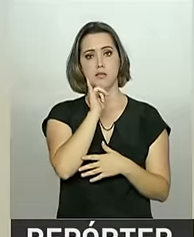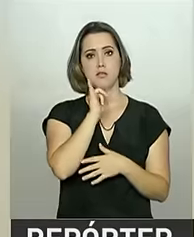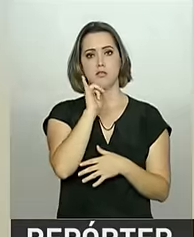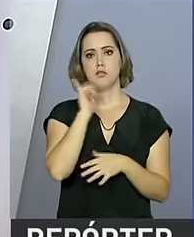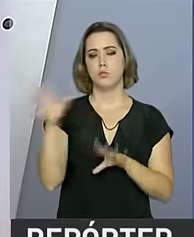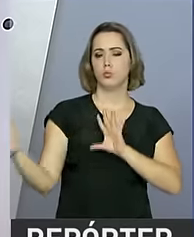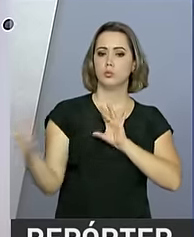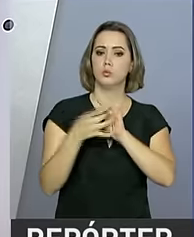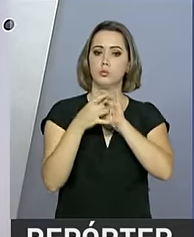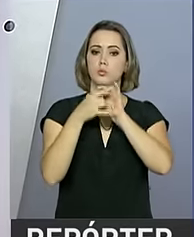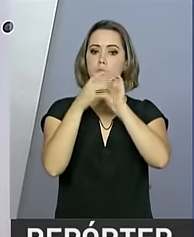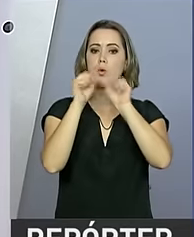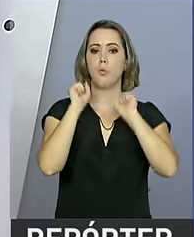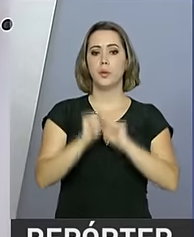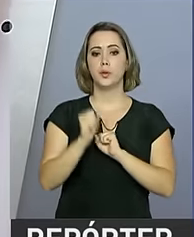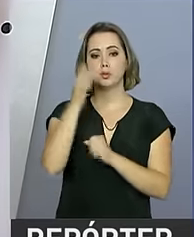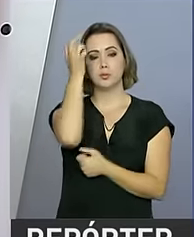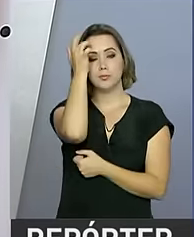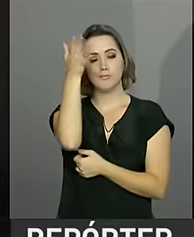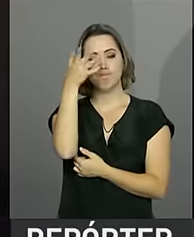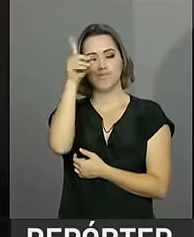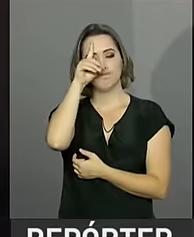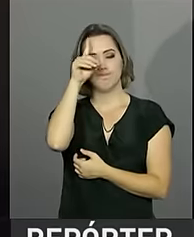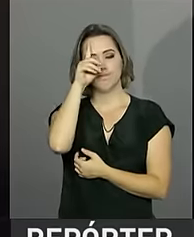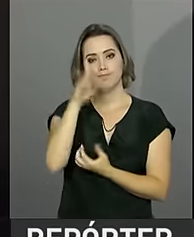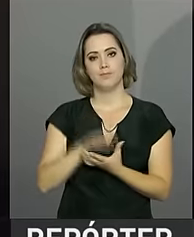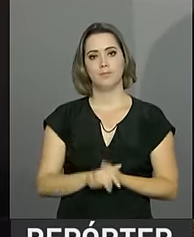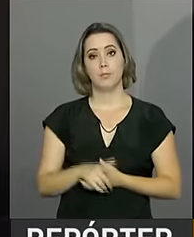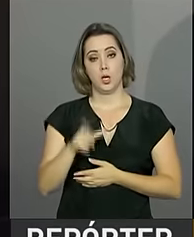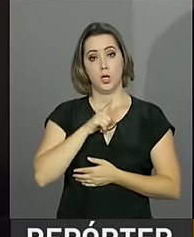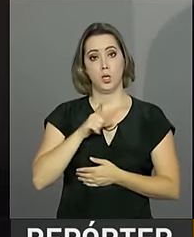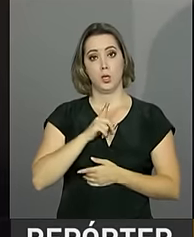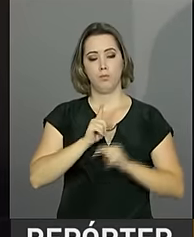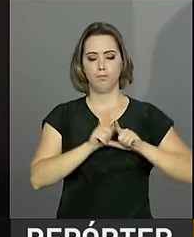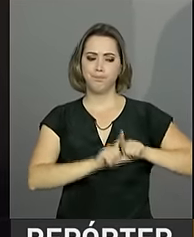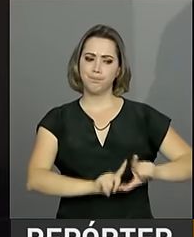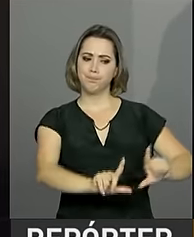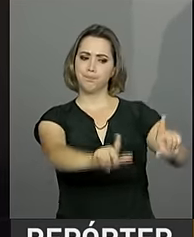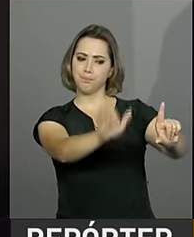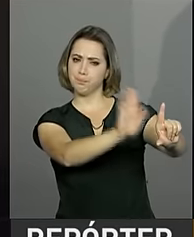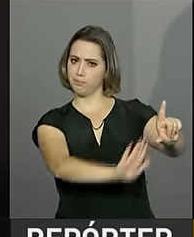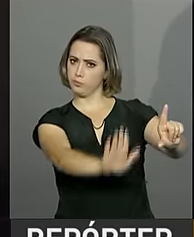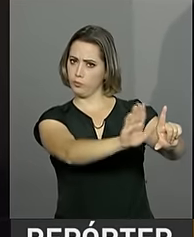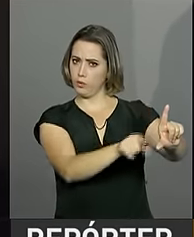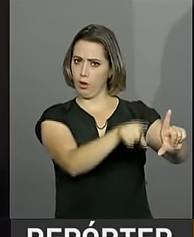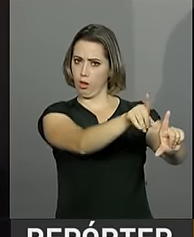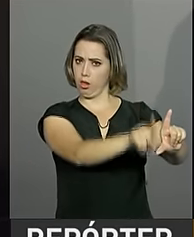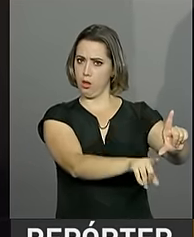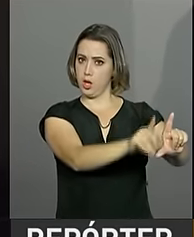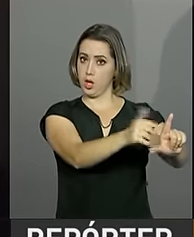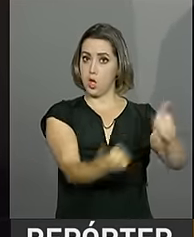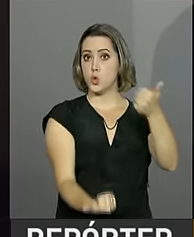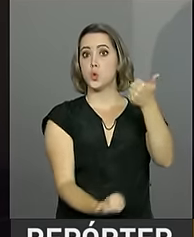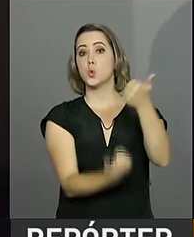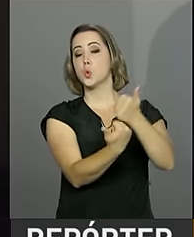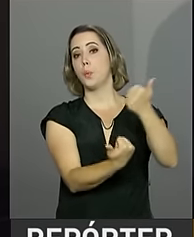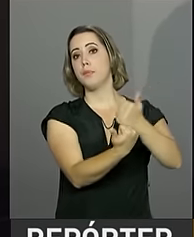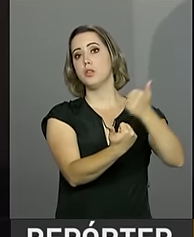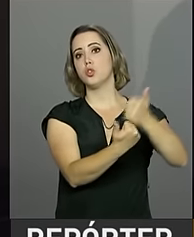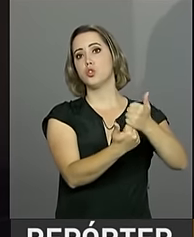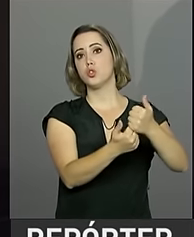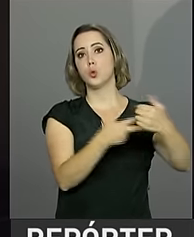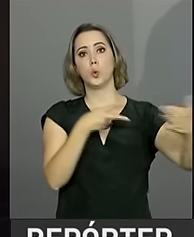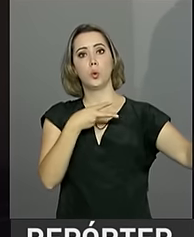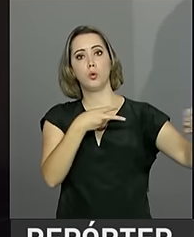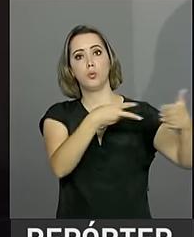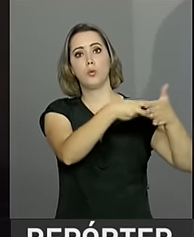integração pode facilitar o dia a dia eu tenho um painel eletrônico que ele substitui os interruptores da casa então todos os circuitos de